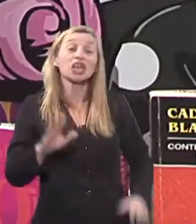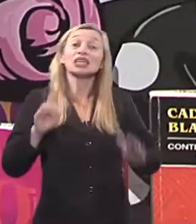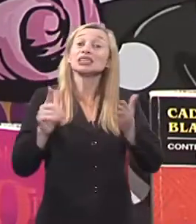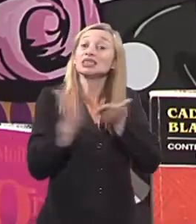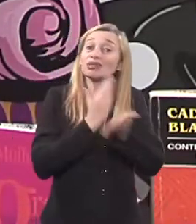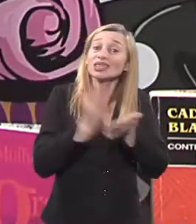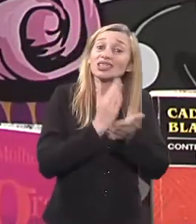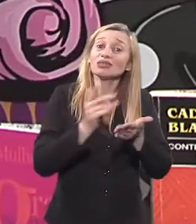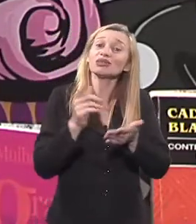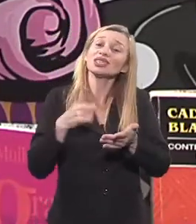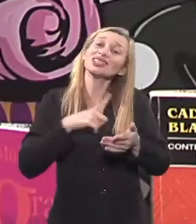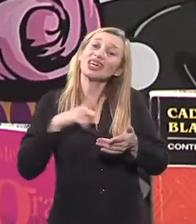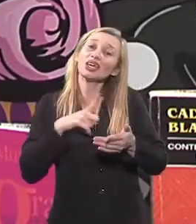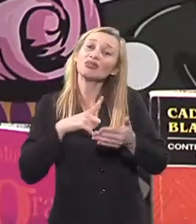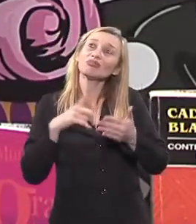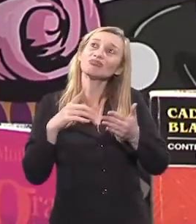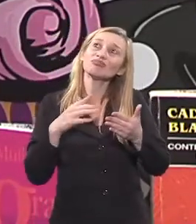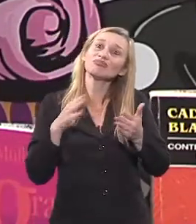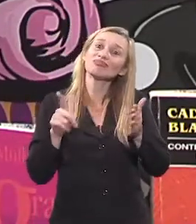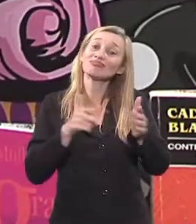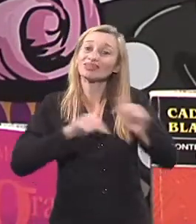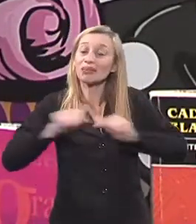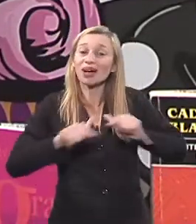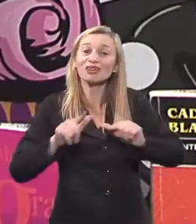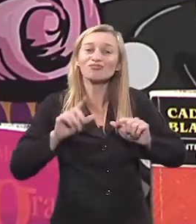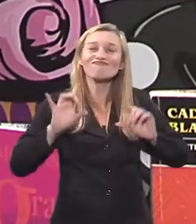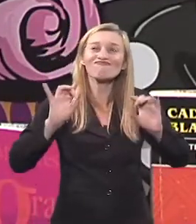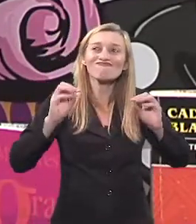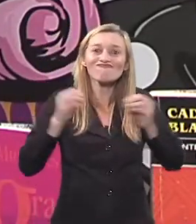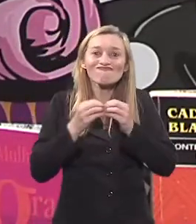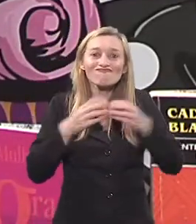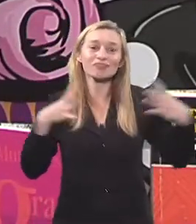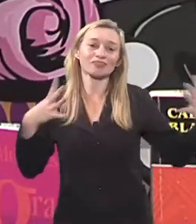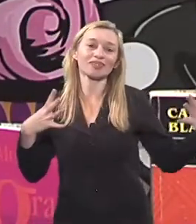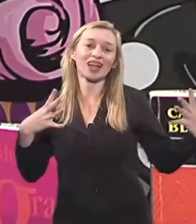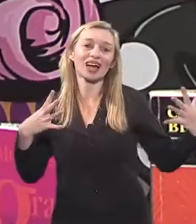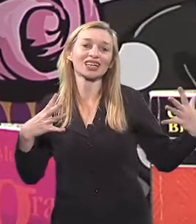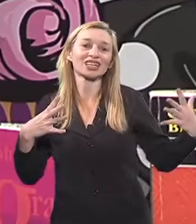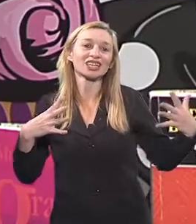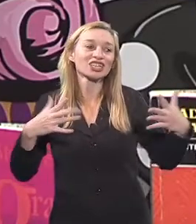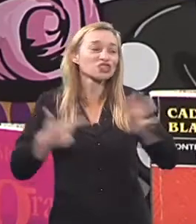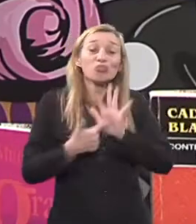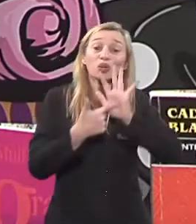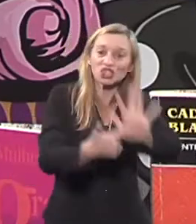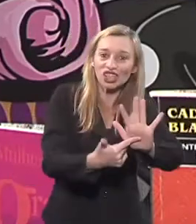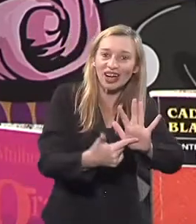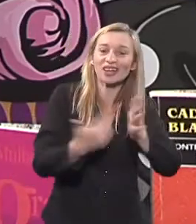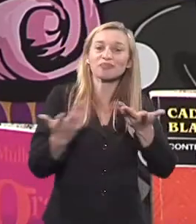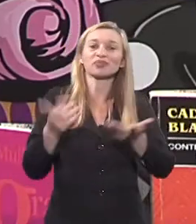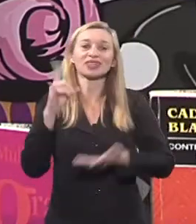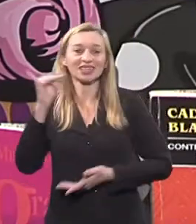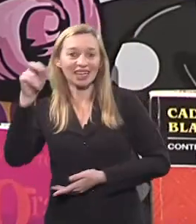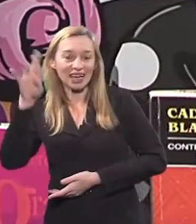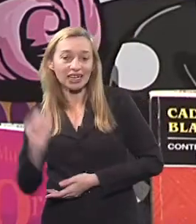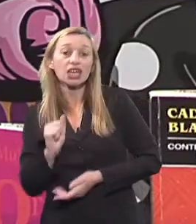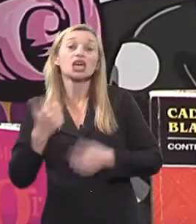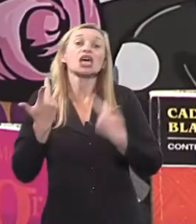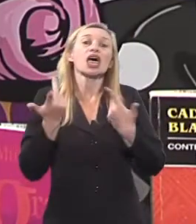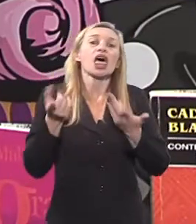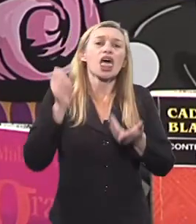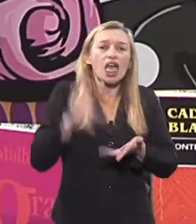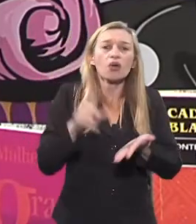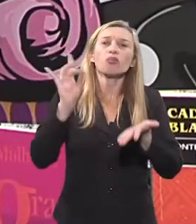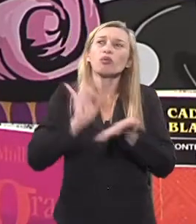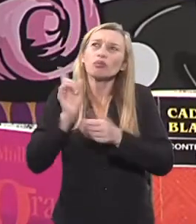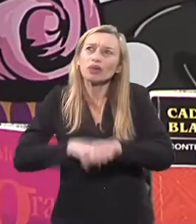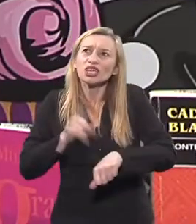Então, a literatura tem um papel mágico nesse sentido, né? De trazer... E mais, sabe, Dandara? Eu acho que é